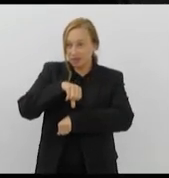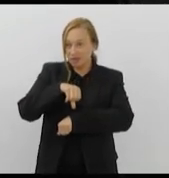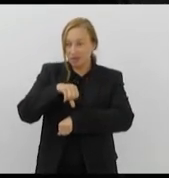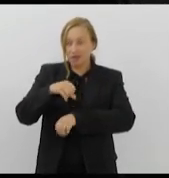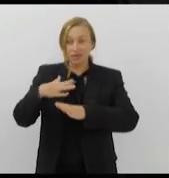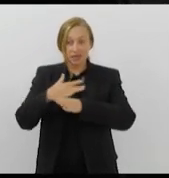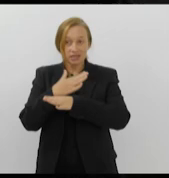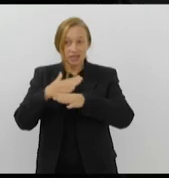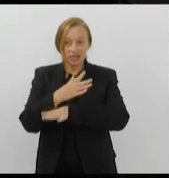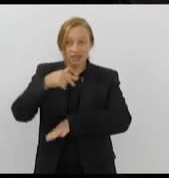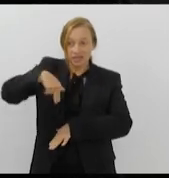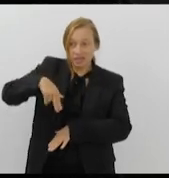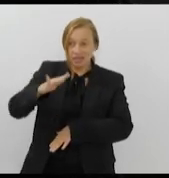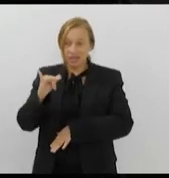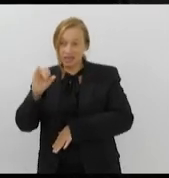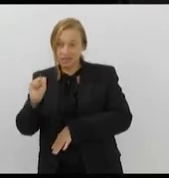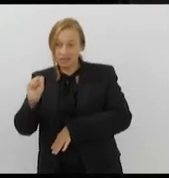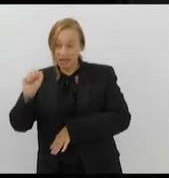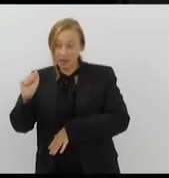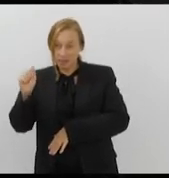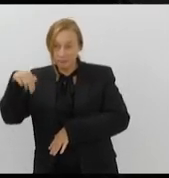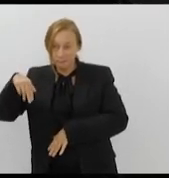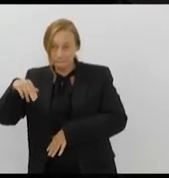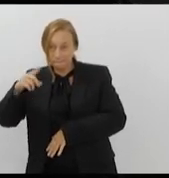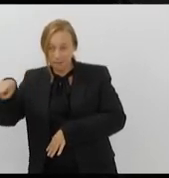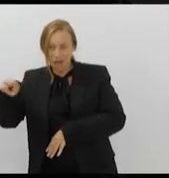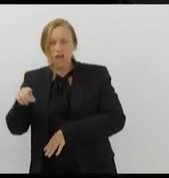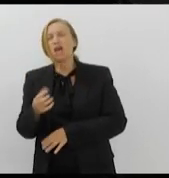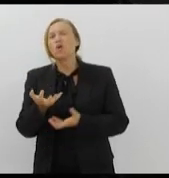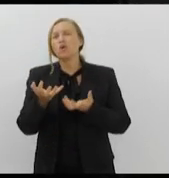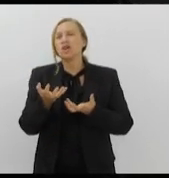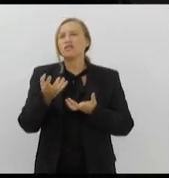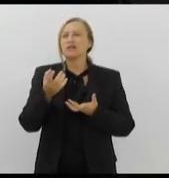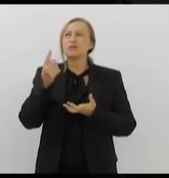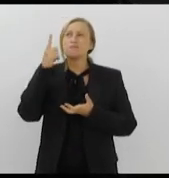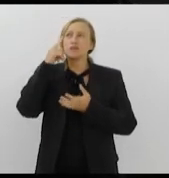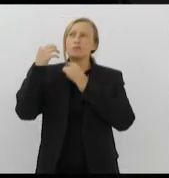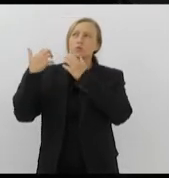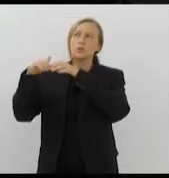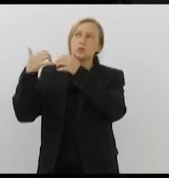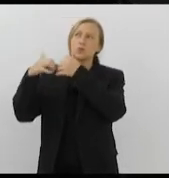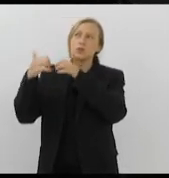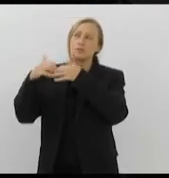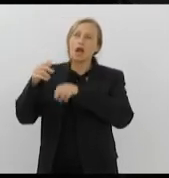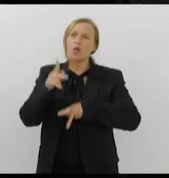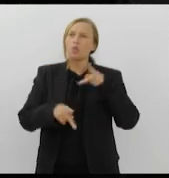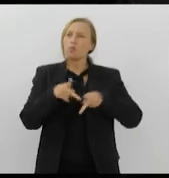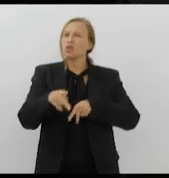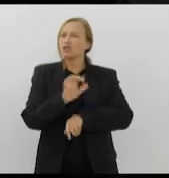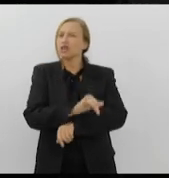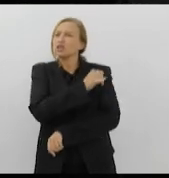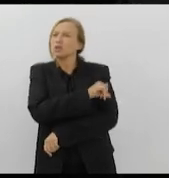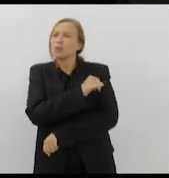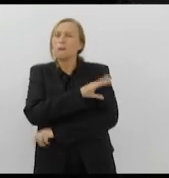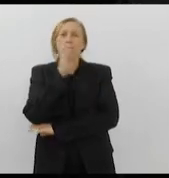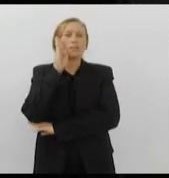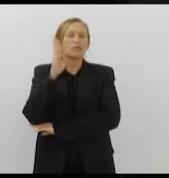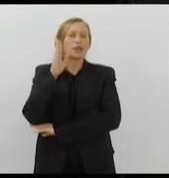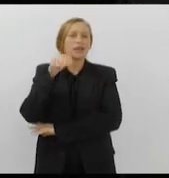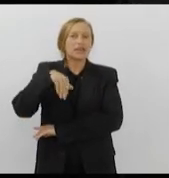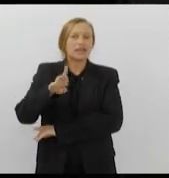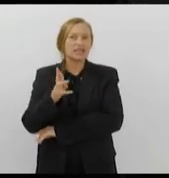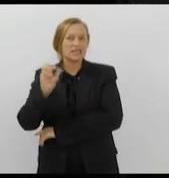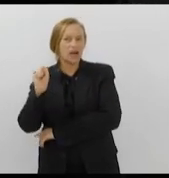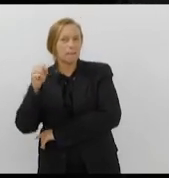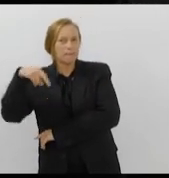de Quissamã. Eu queria aqui fazer uma reflexão e lembrar a população do Rio de Janeiro, principalmente de Quissamã.